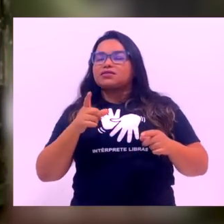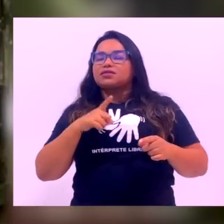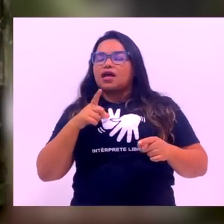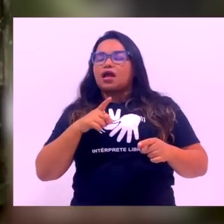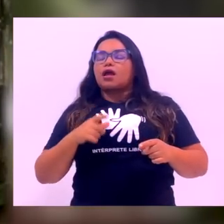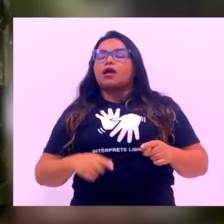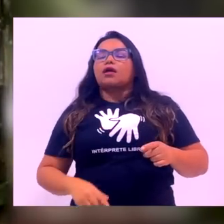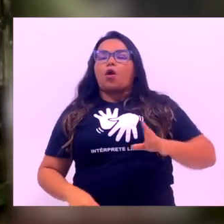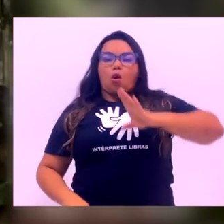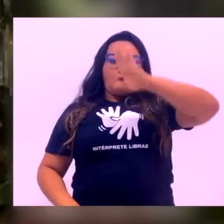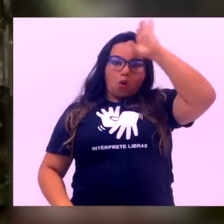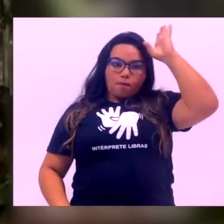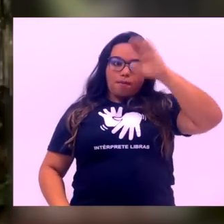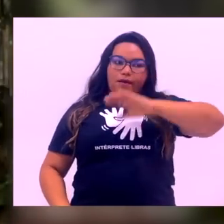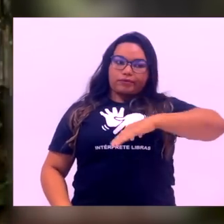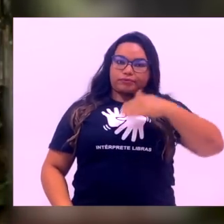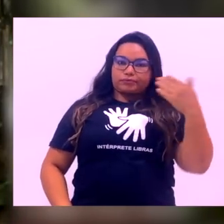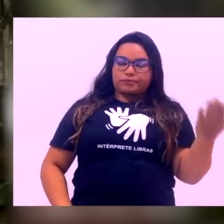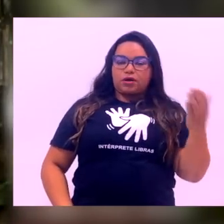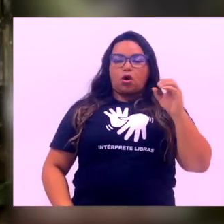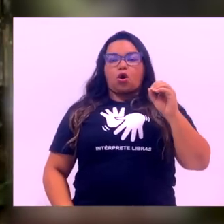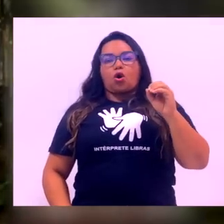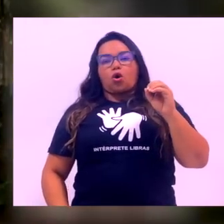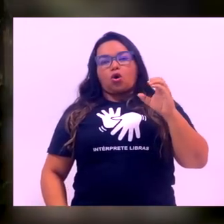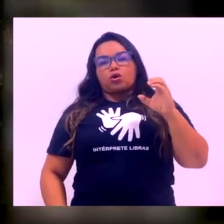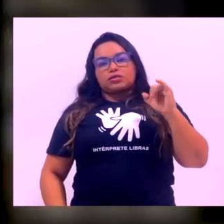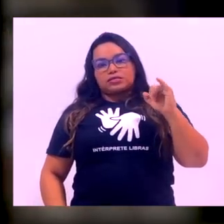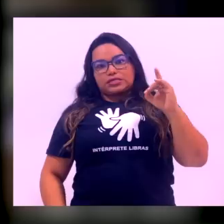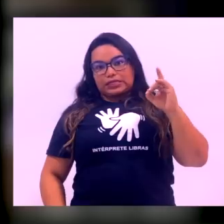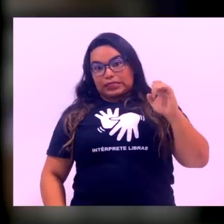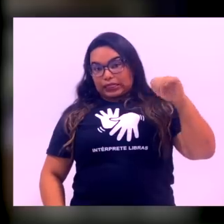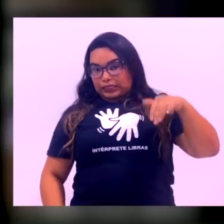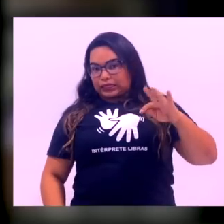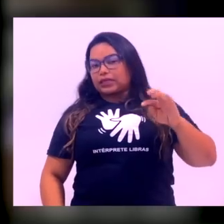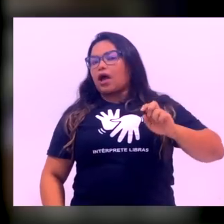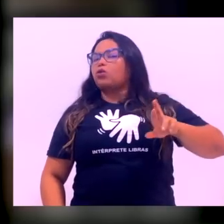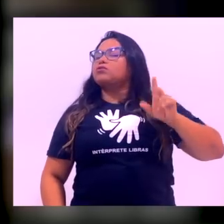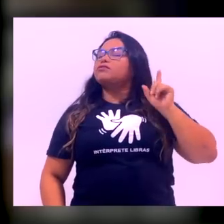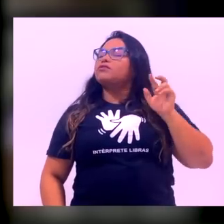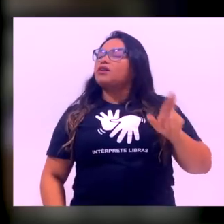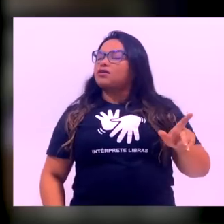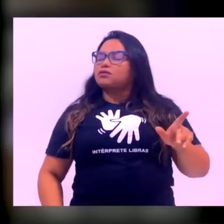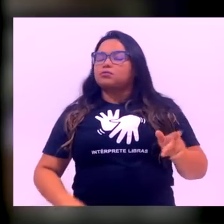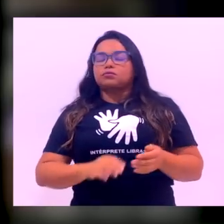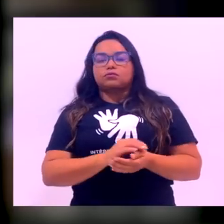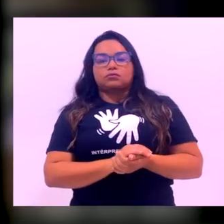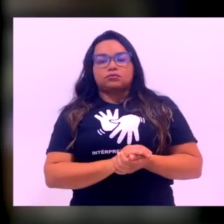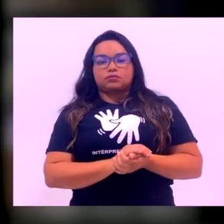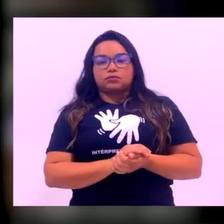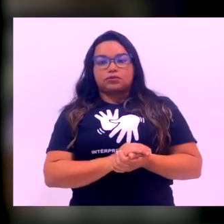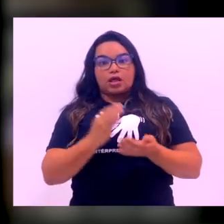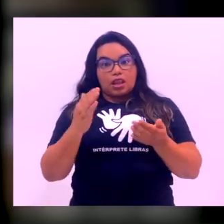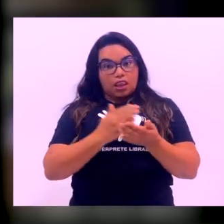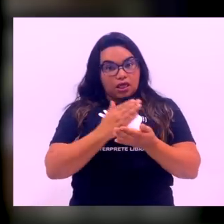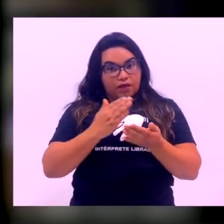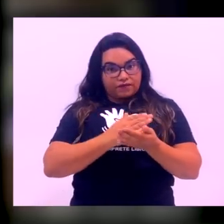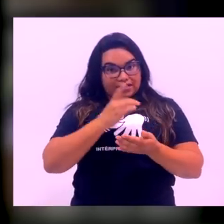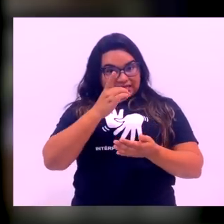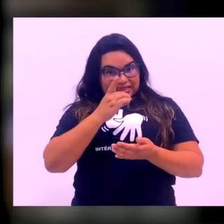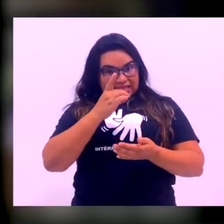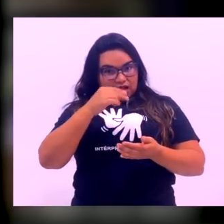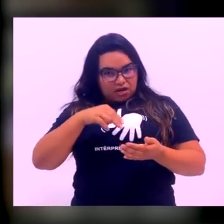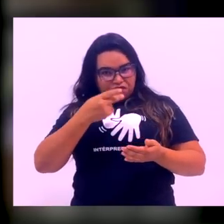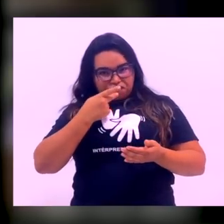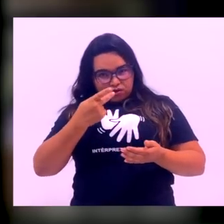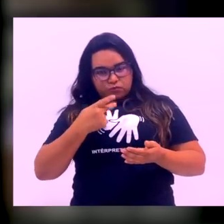outro caminho. Uma história muito interessante que nós temos. Assim como viste, diz Daniel 2:41,